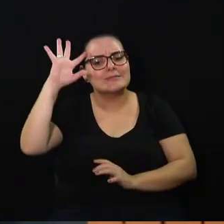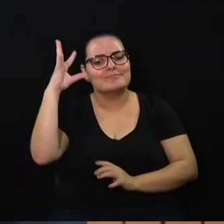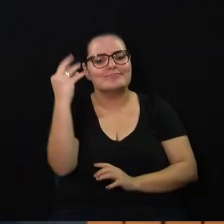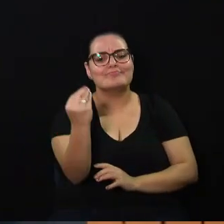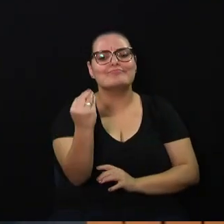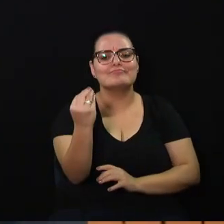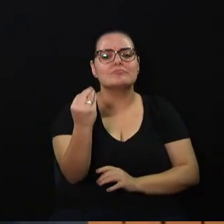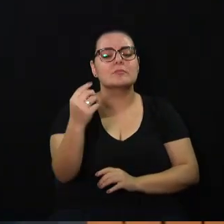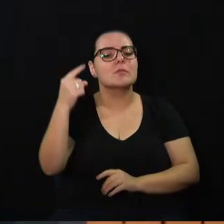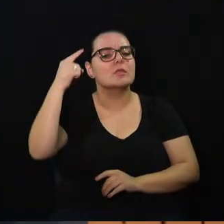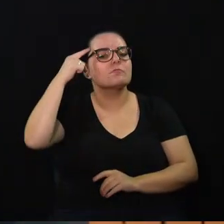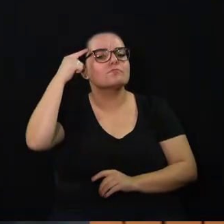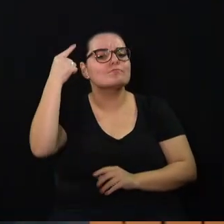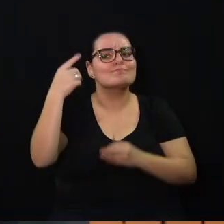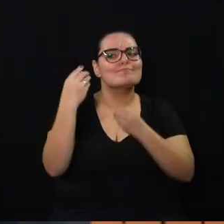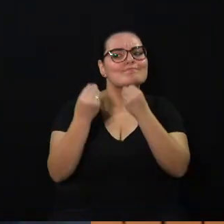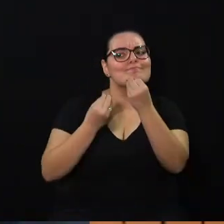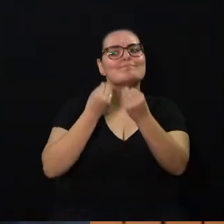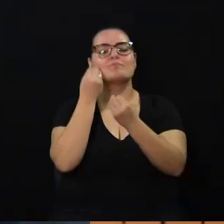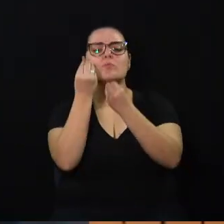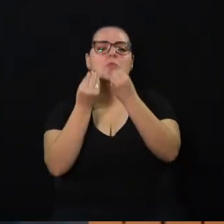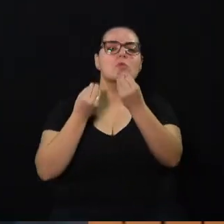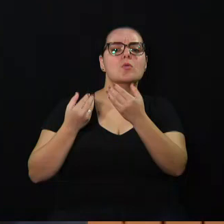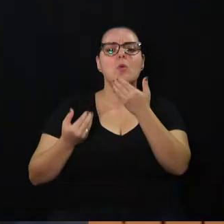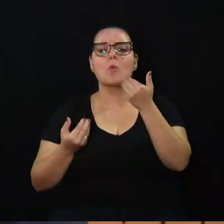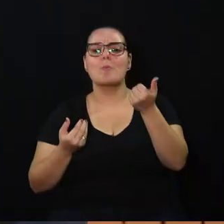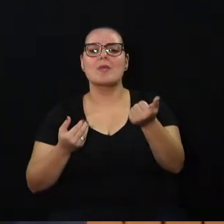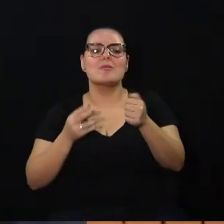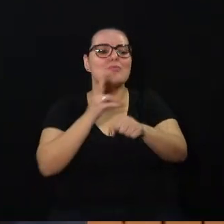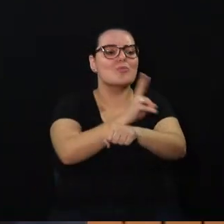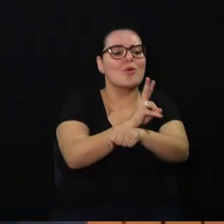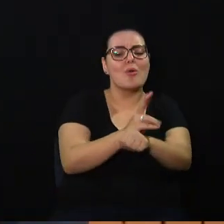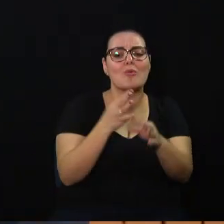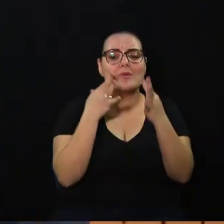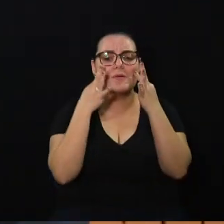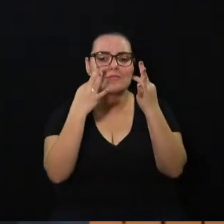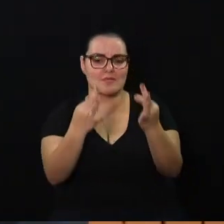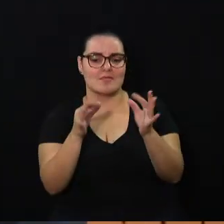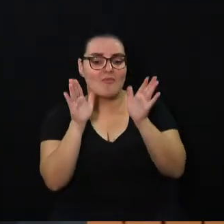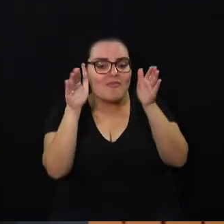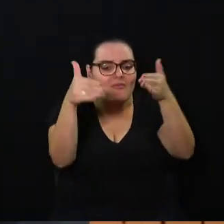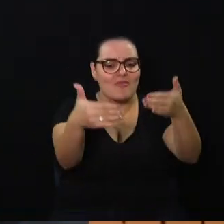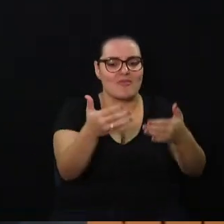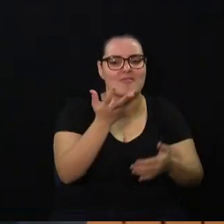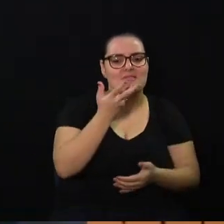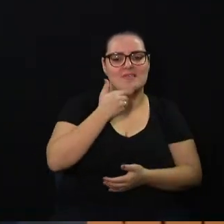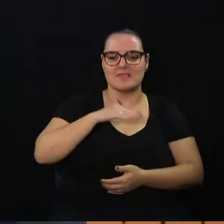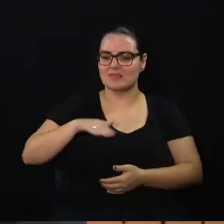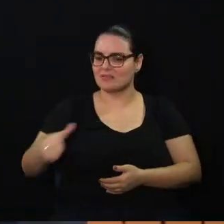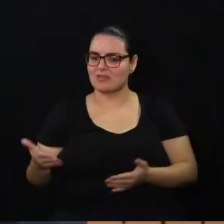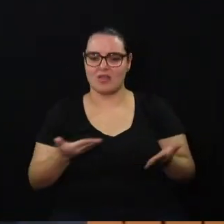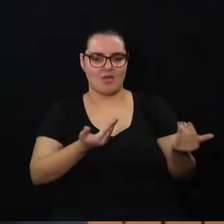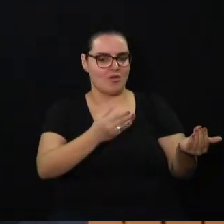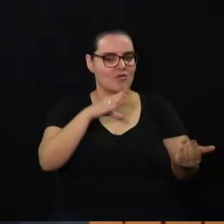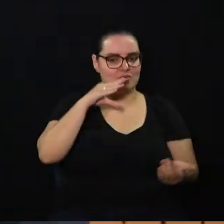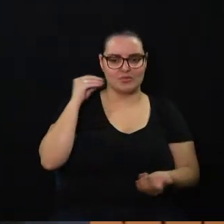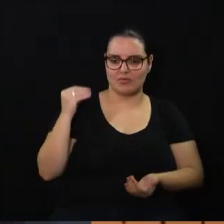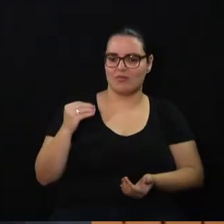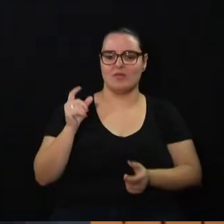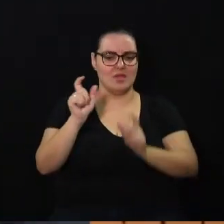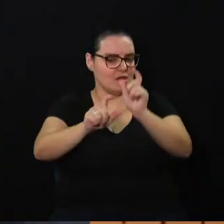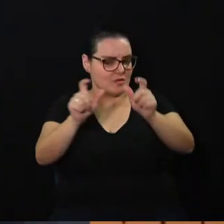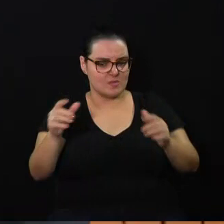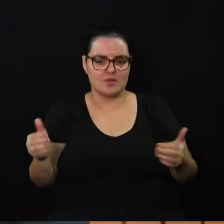pensarmos em como melhorar o cuidado atenção das crianças e adolescentes enfim das pessoas